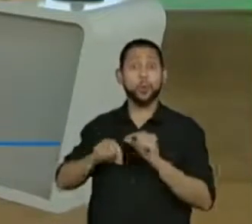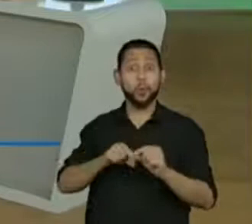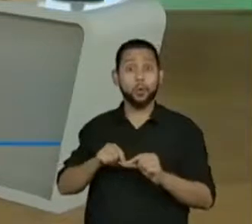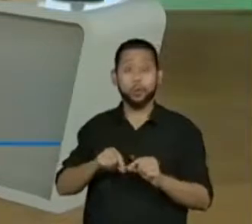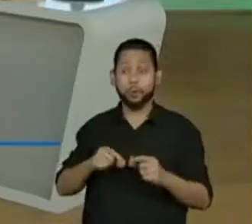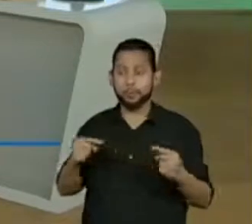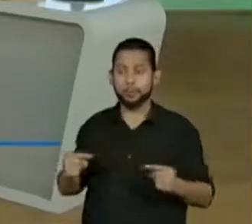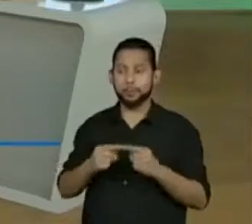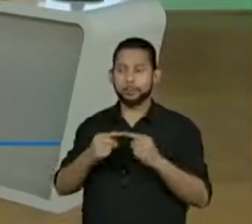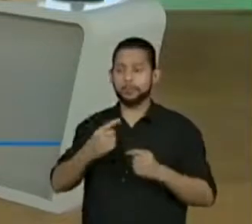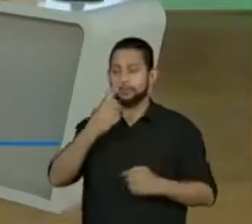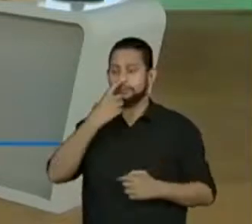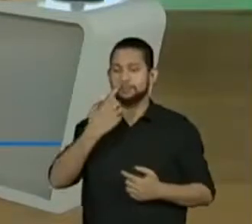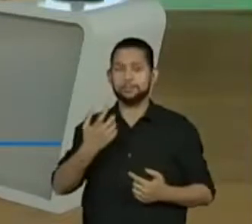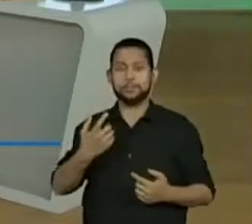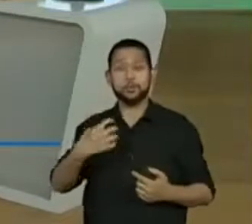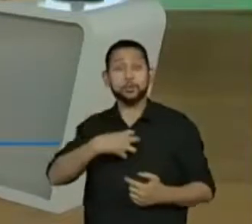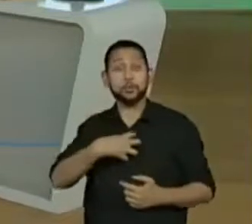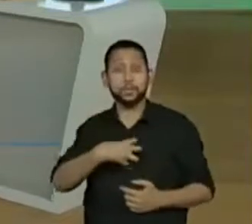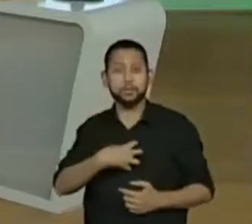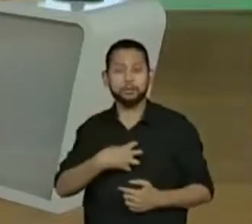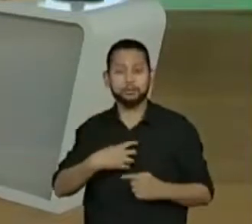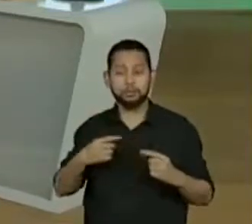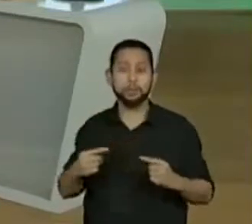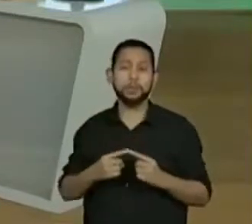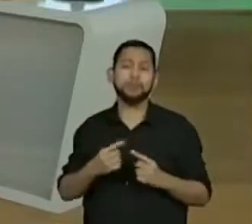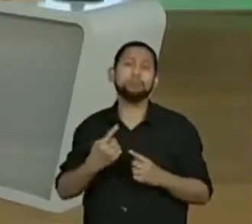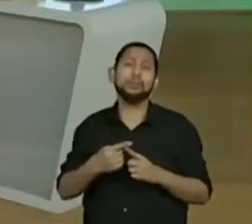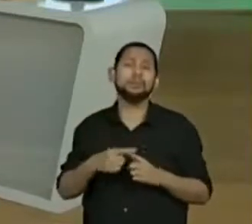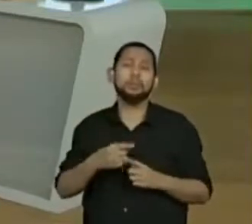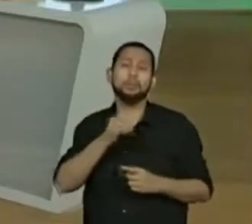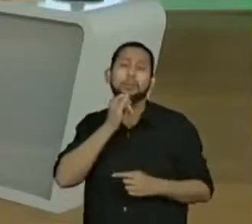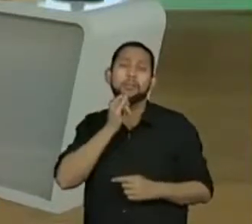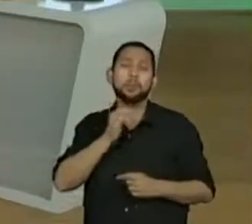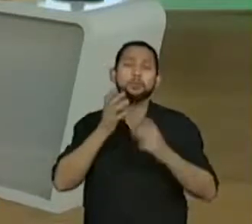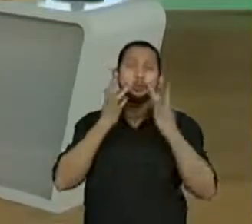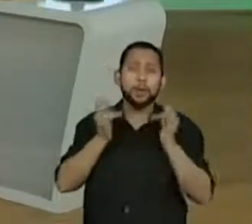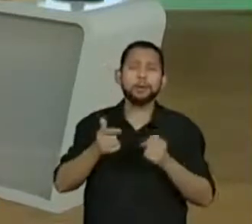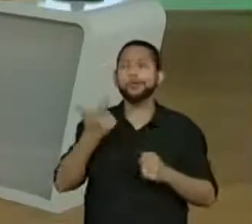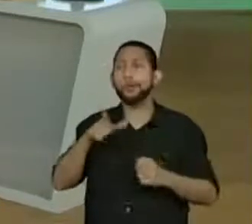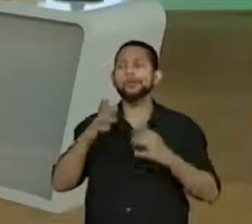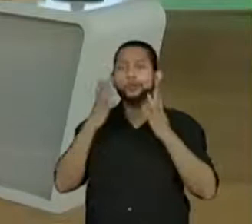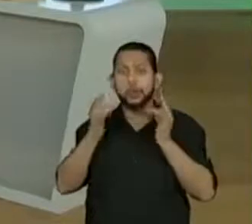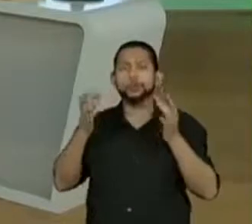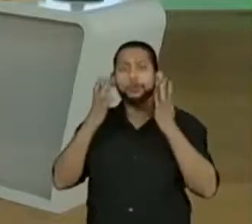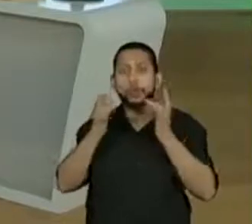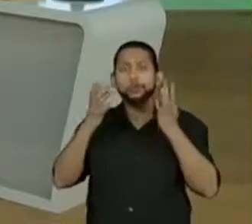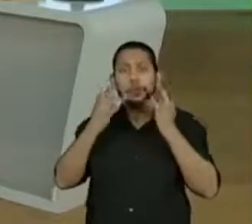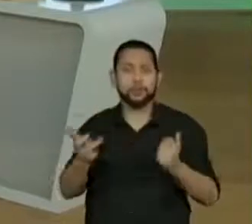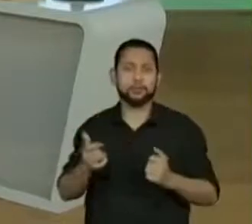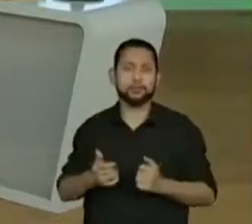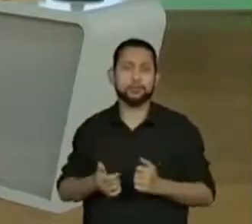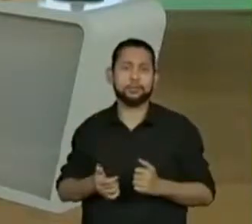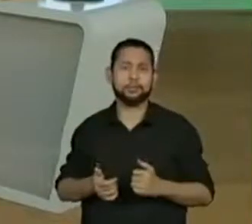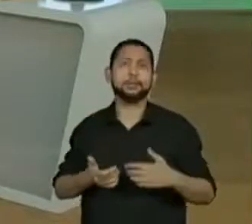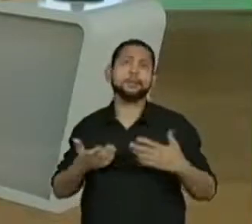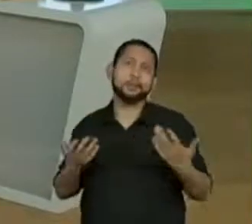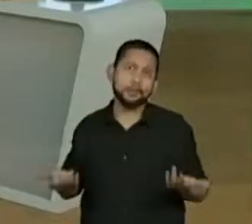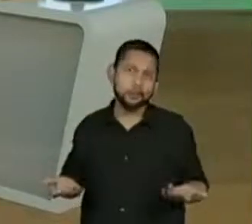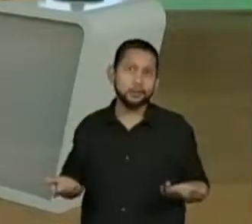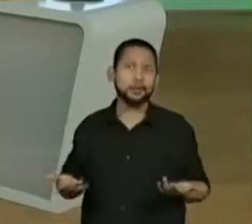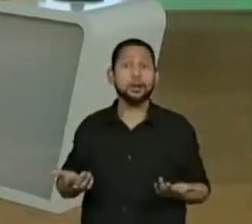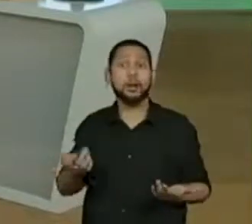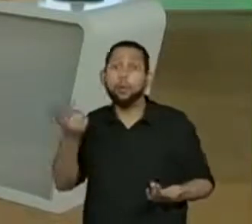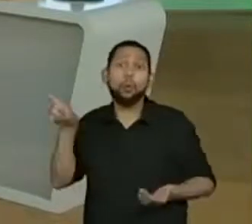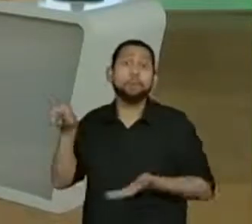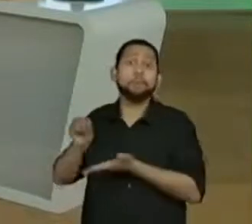aquele E aí aparece no formato para que não tem a repetição para que nem todo mundo escolha jogral e nem todo mundo escolha de